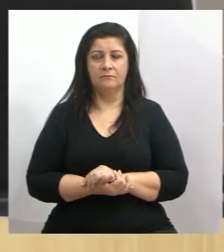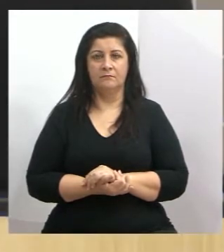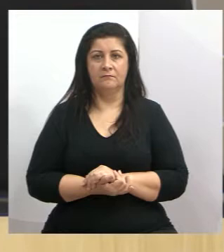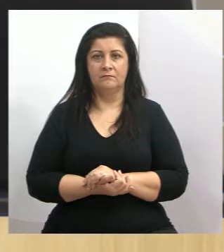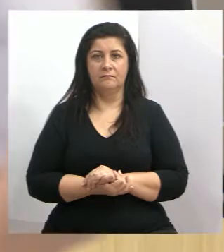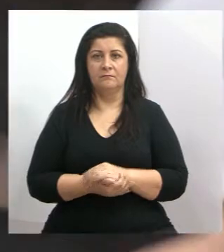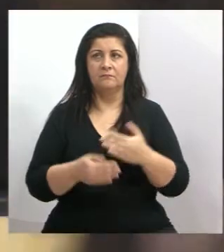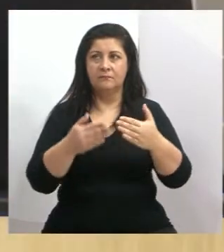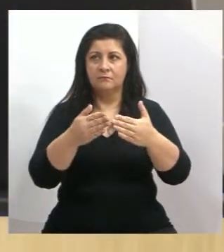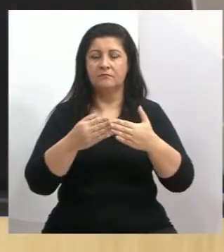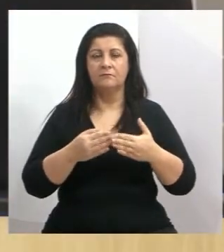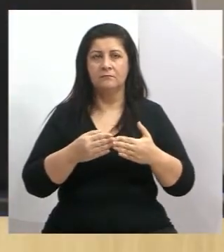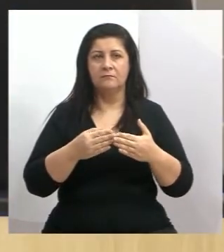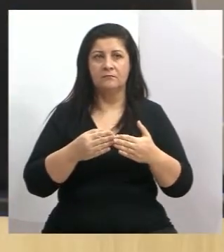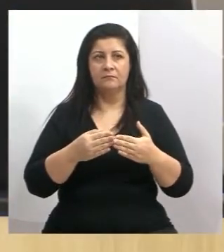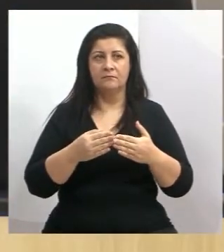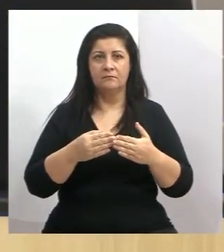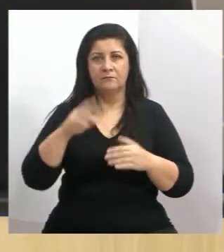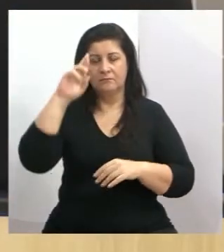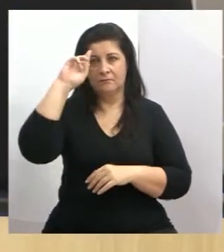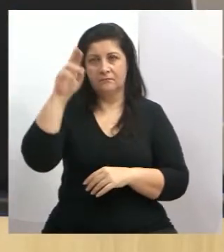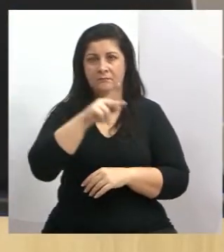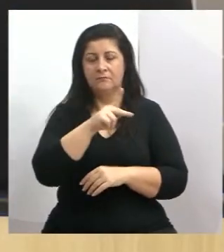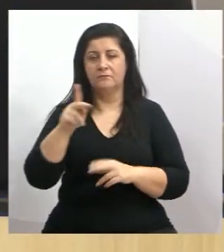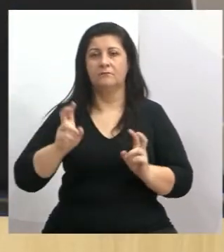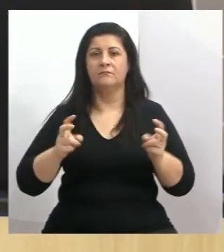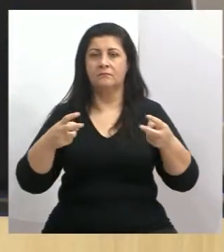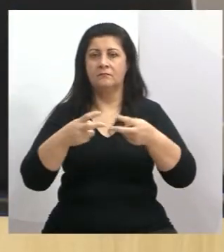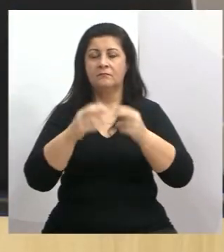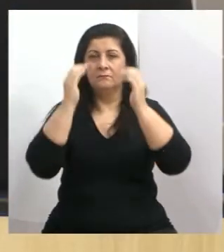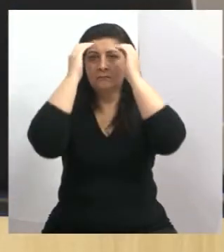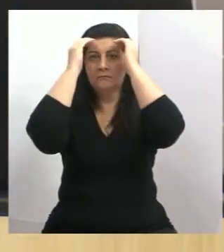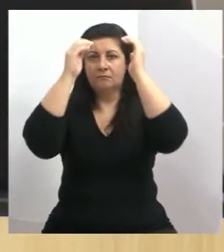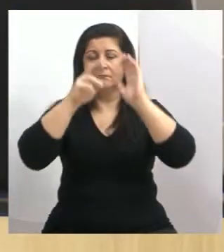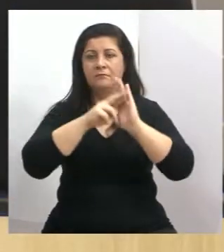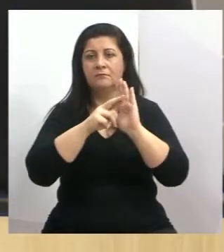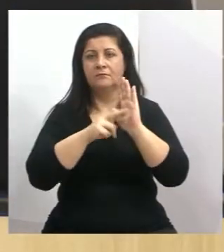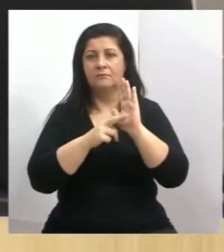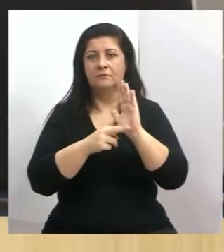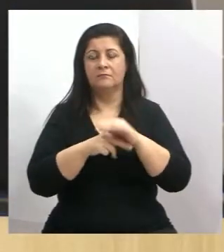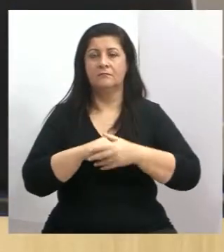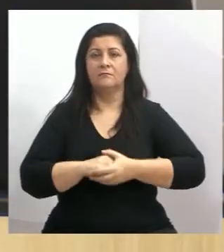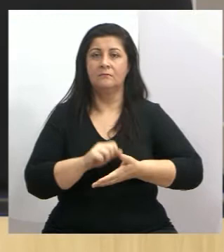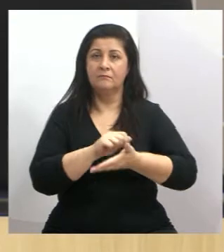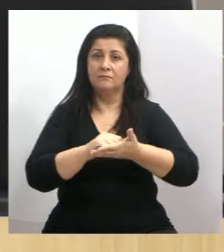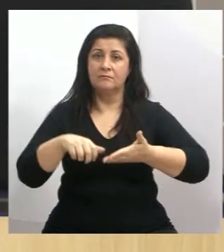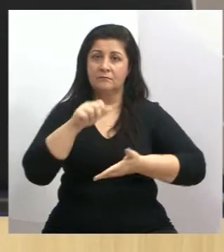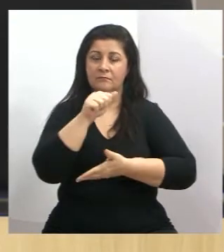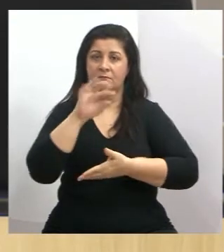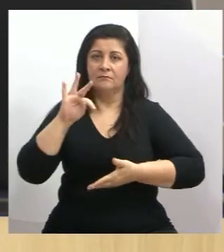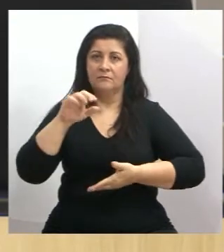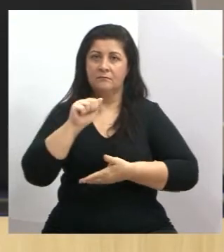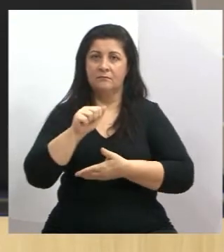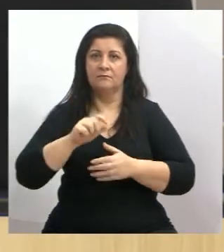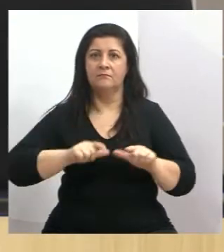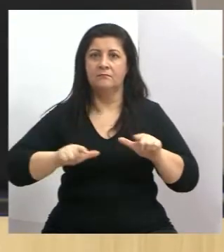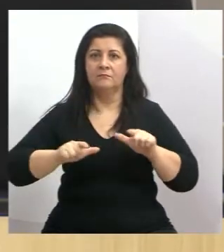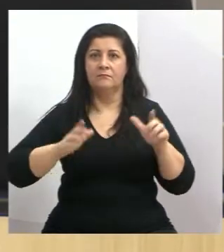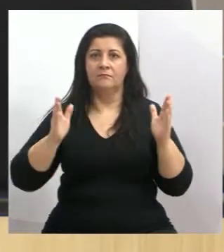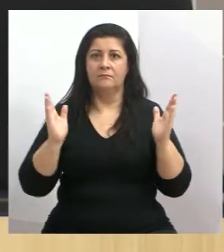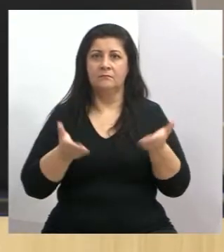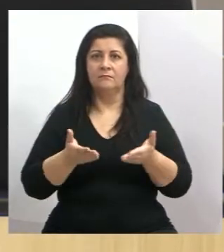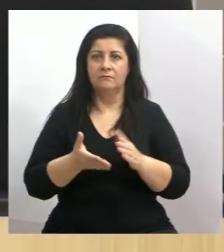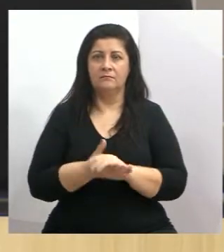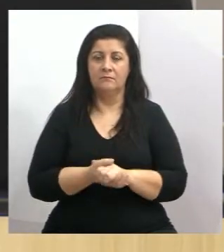o requeremos a seletivo senhor presidente dessa casa cumpridas as formalidades regimentais que seja constatado na ata dos trabalhos da sessão